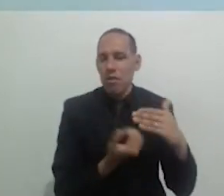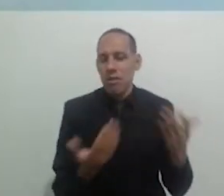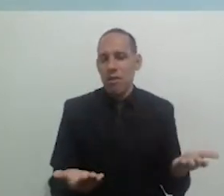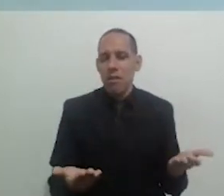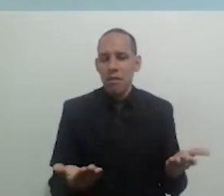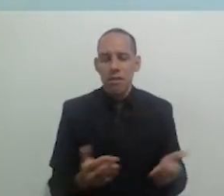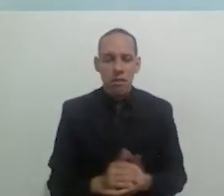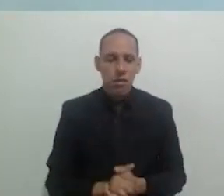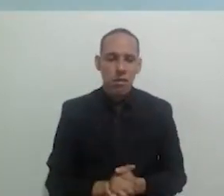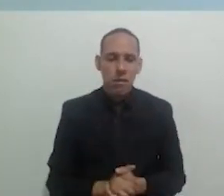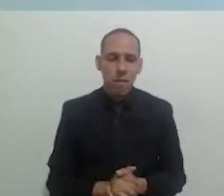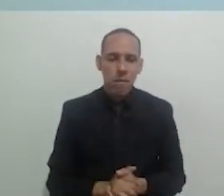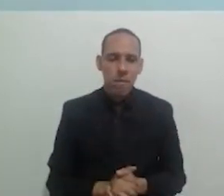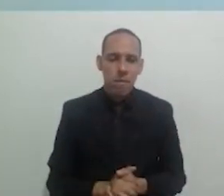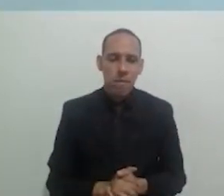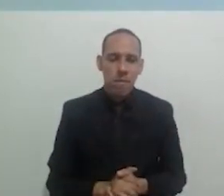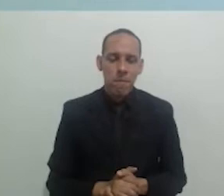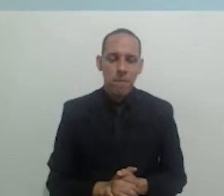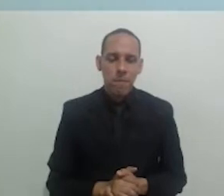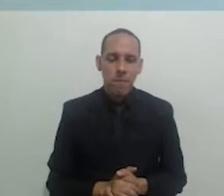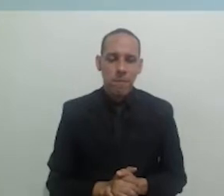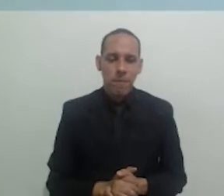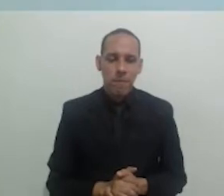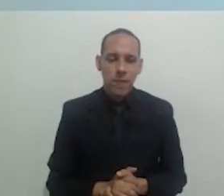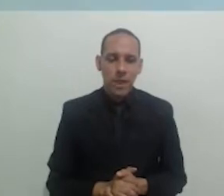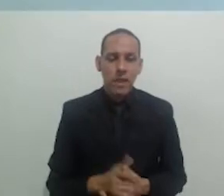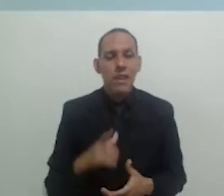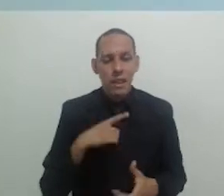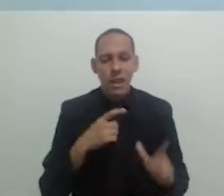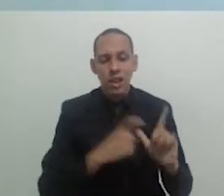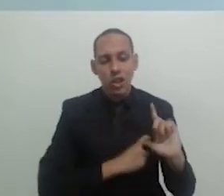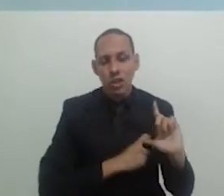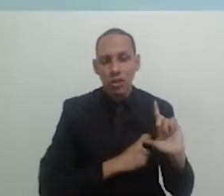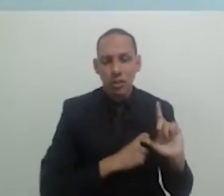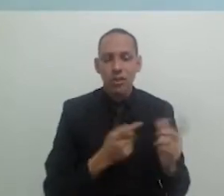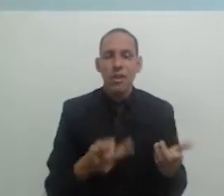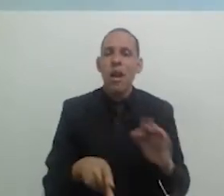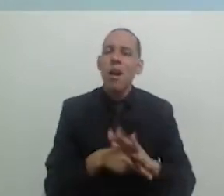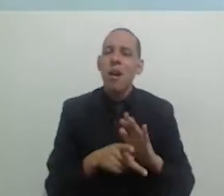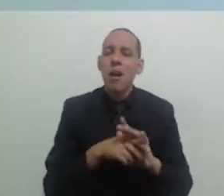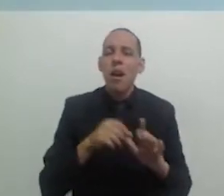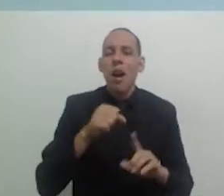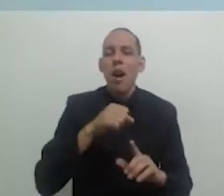Há dívidas aí, Seguridade Social,